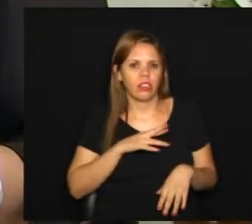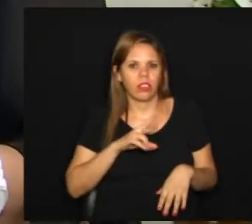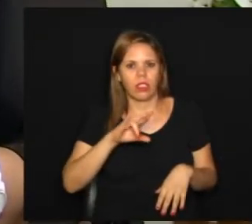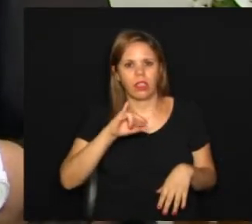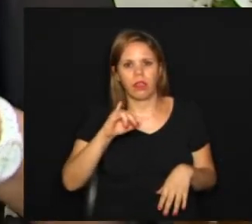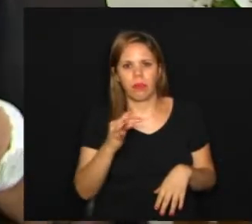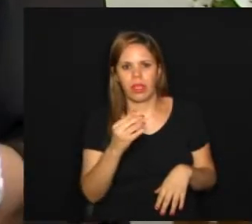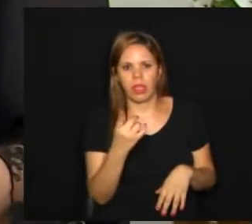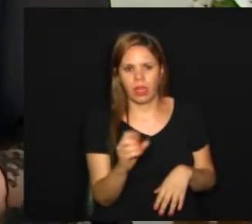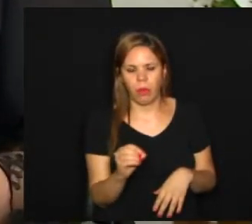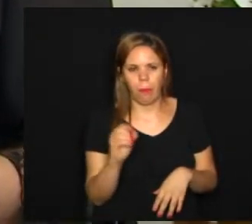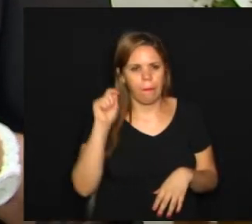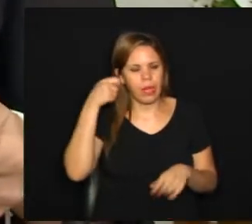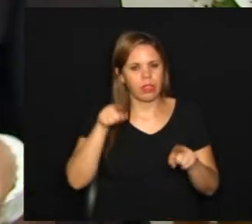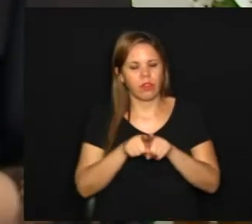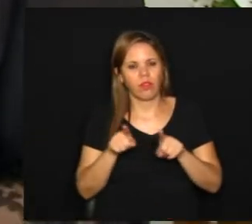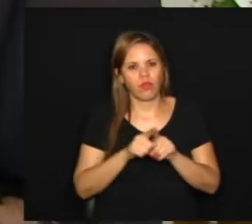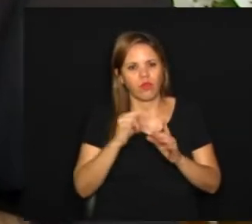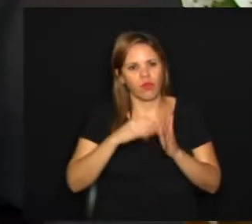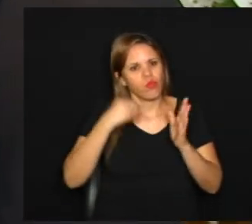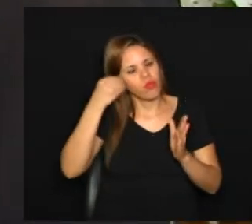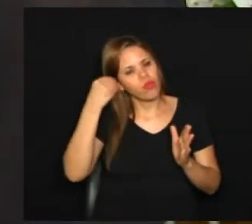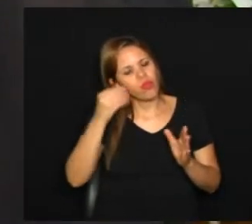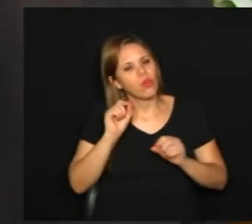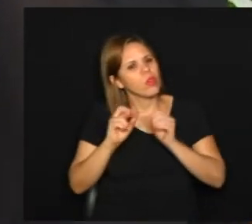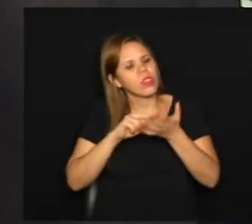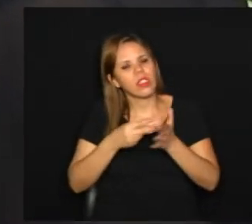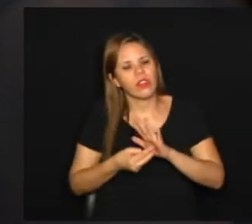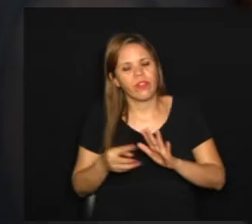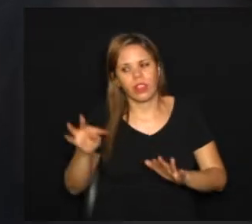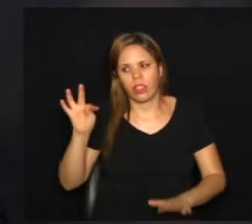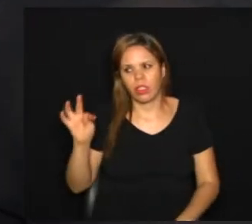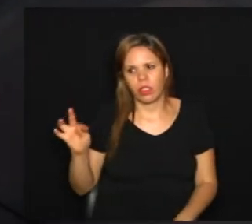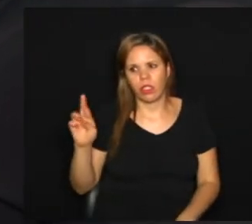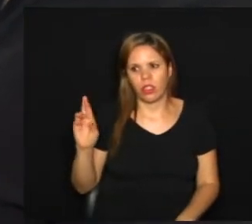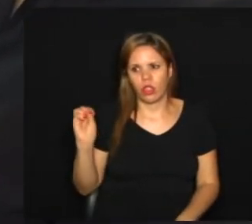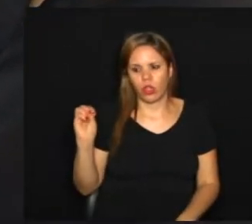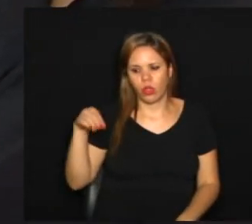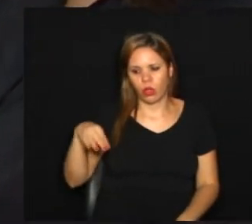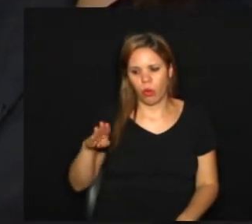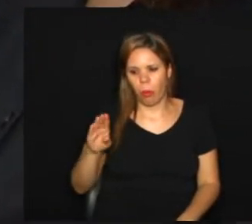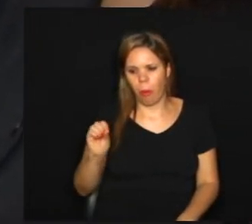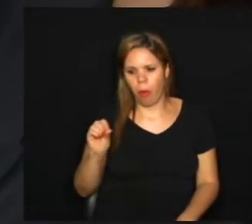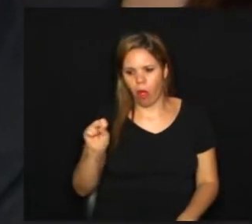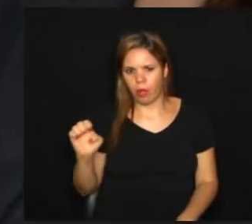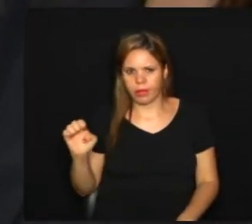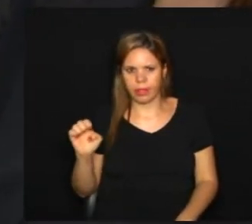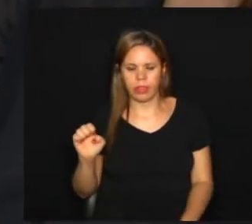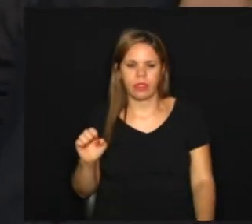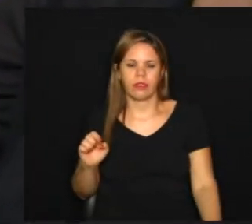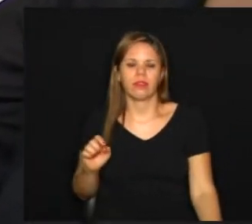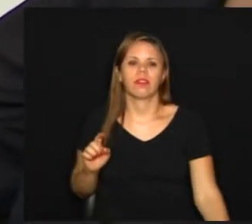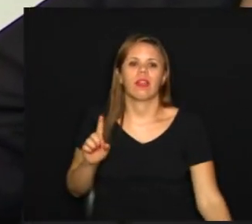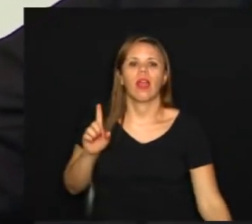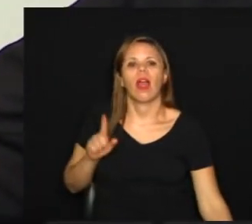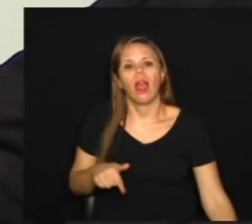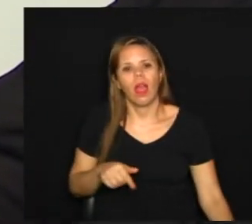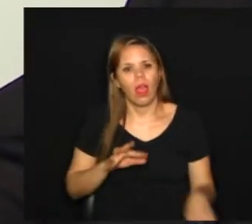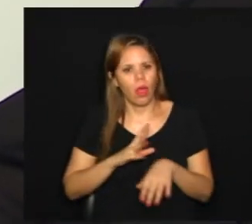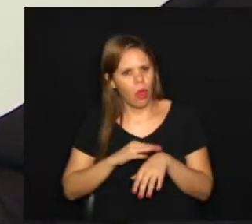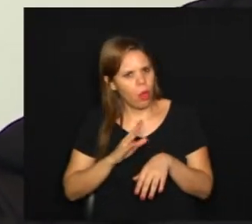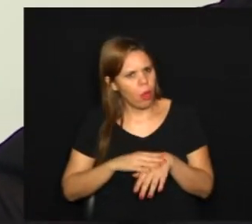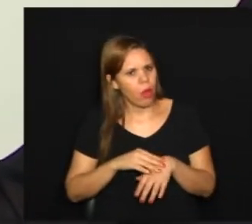de feridas vasculares do Hospital Vera Cruz, também especialista em ultrassom Doppler vascular pela Escola de Ultrassonografia